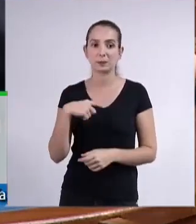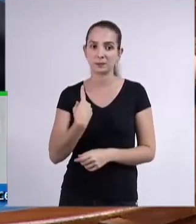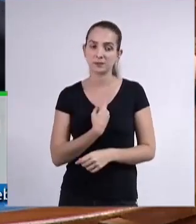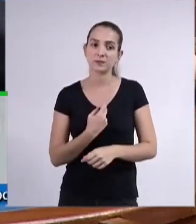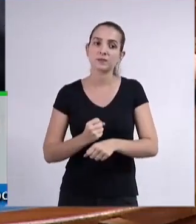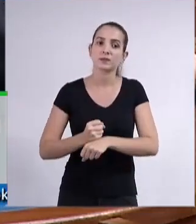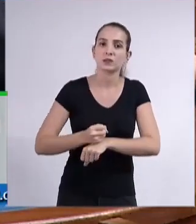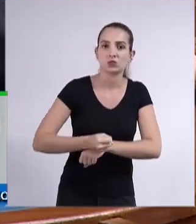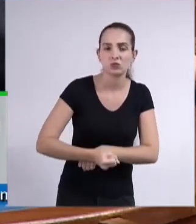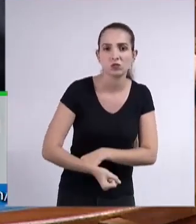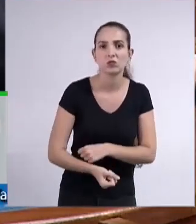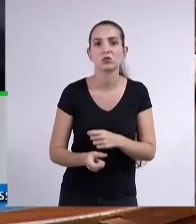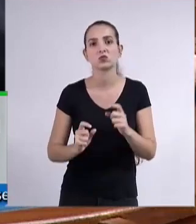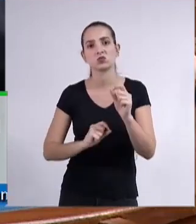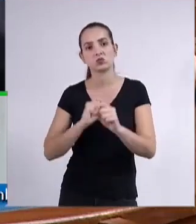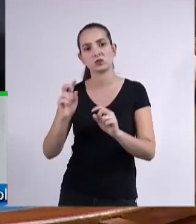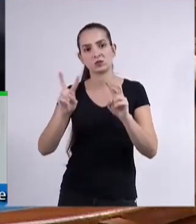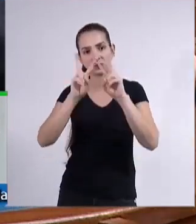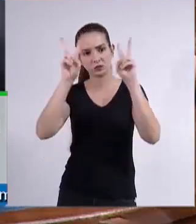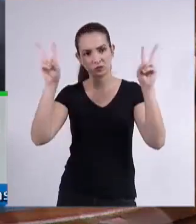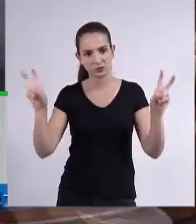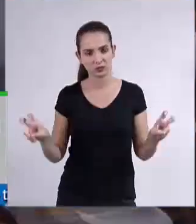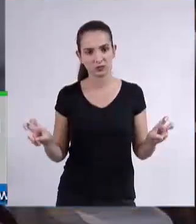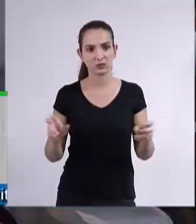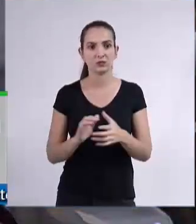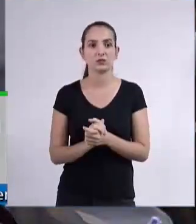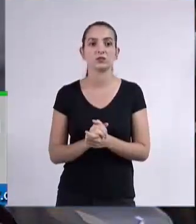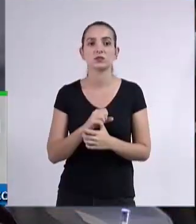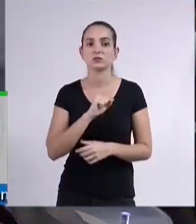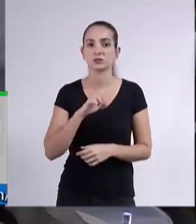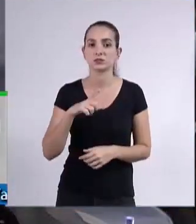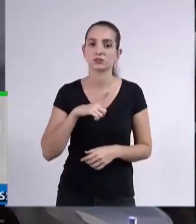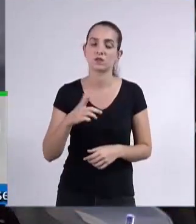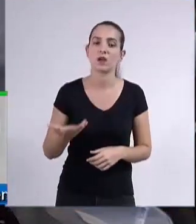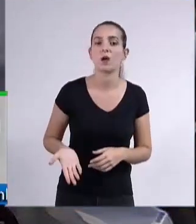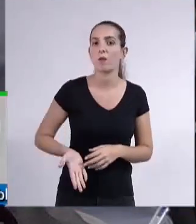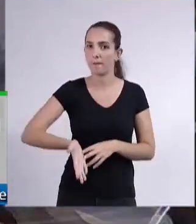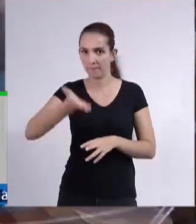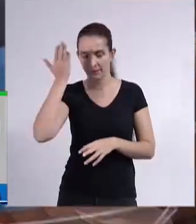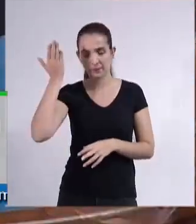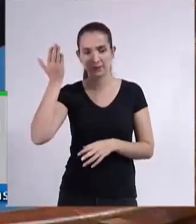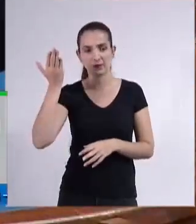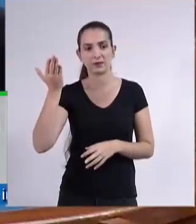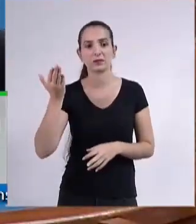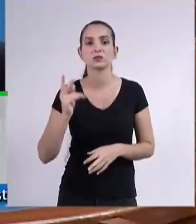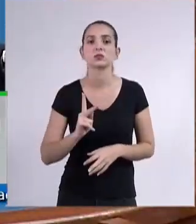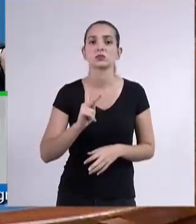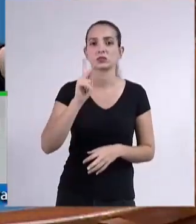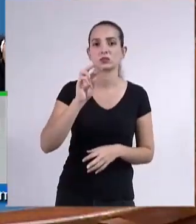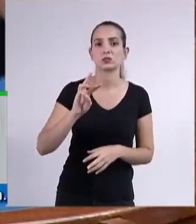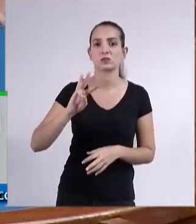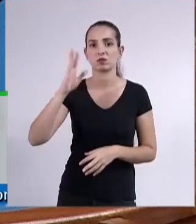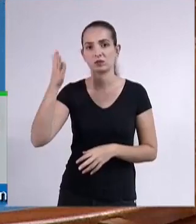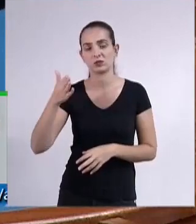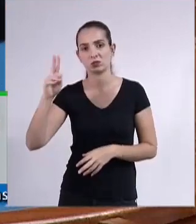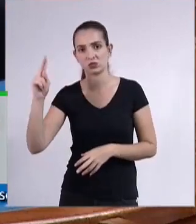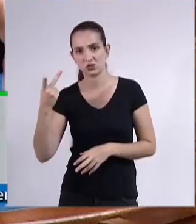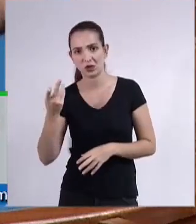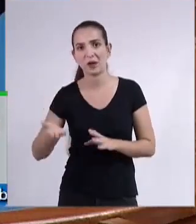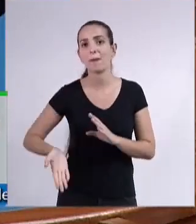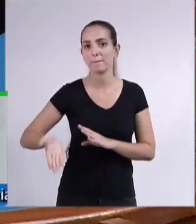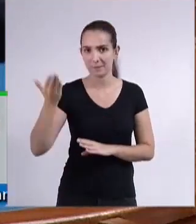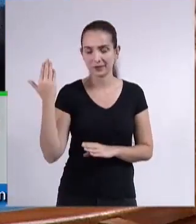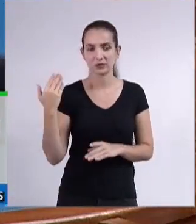debruçados apenas sobre a questão se o aumento de quilowatts consumido foi